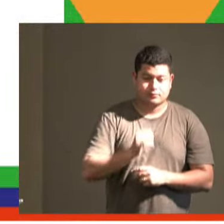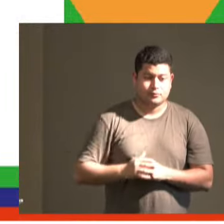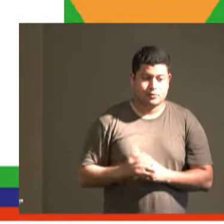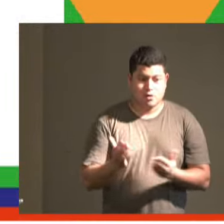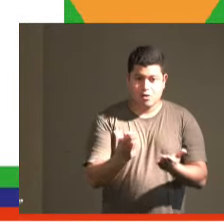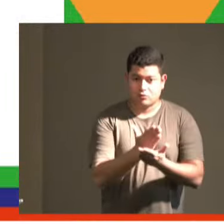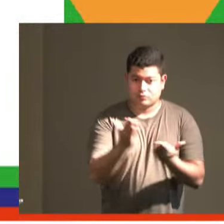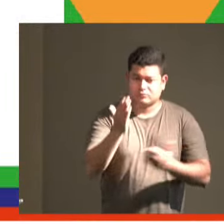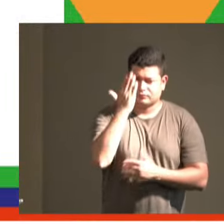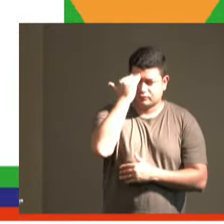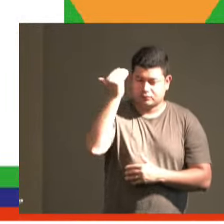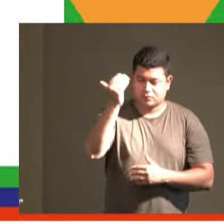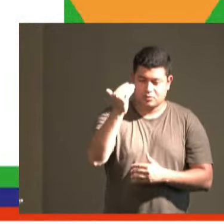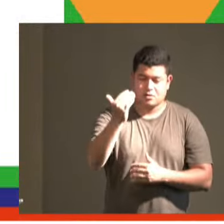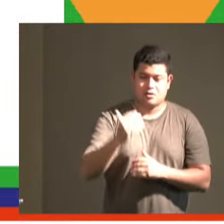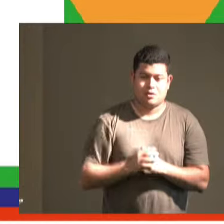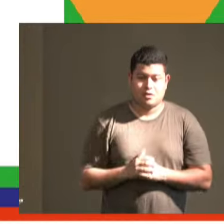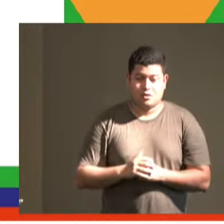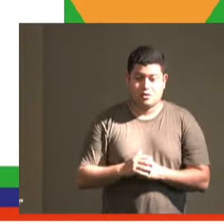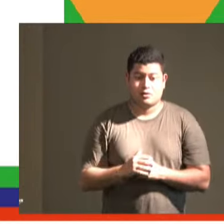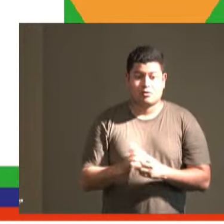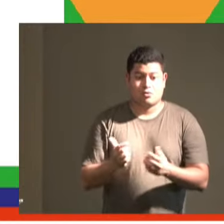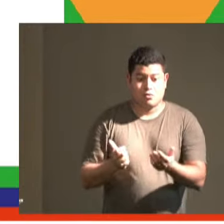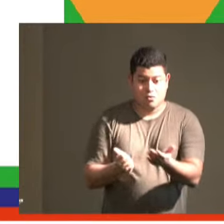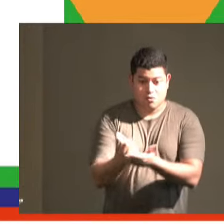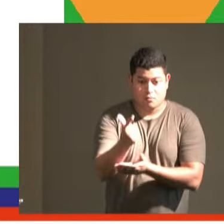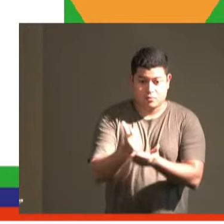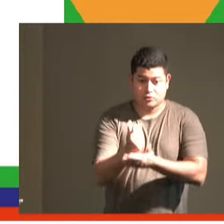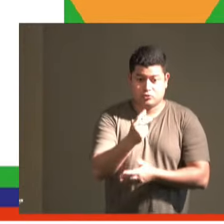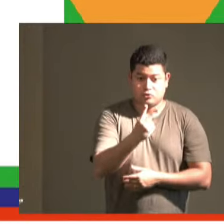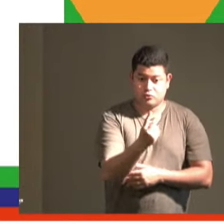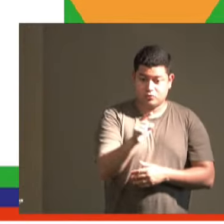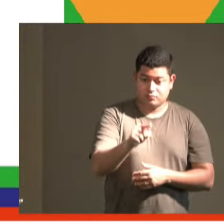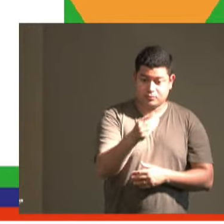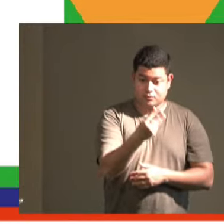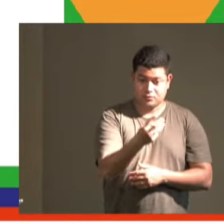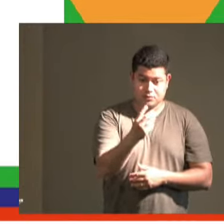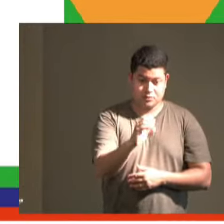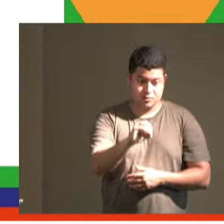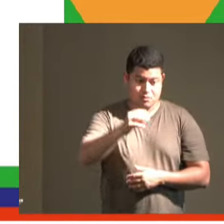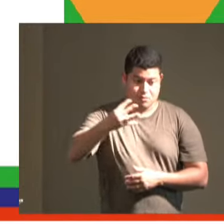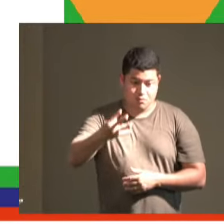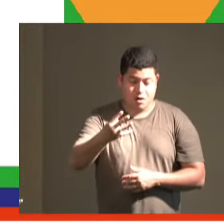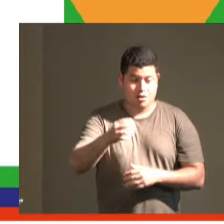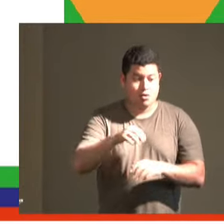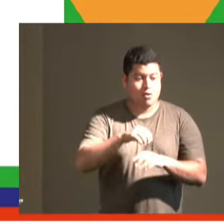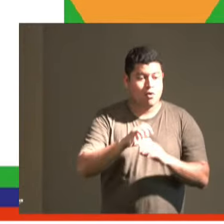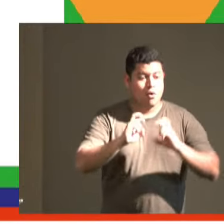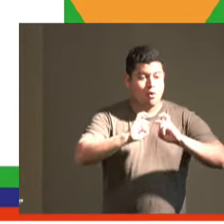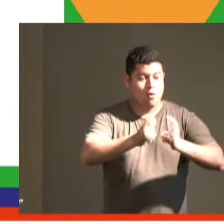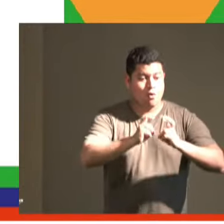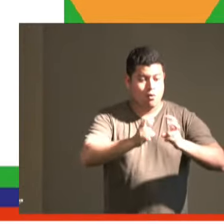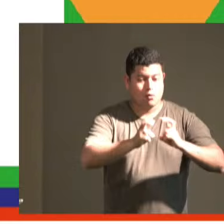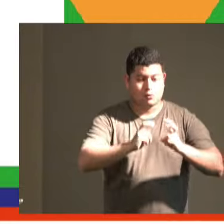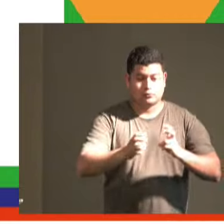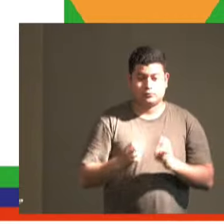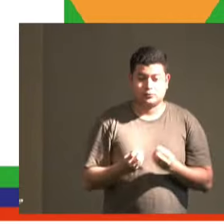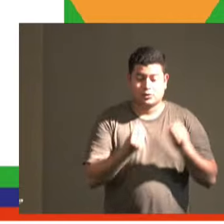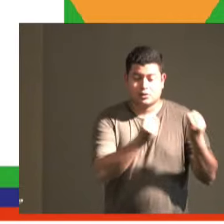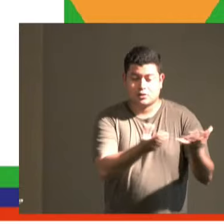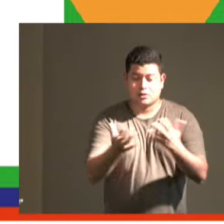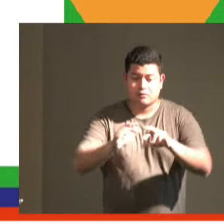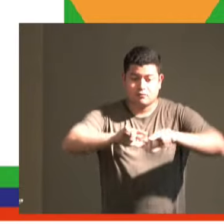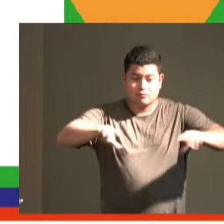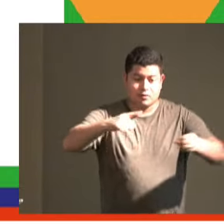emblemáticos, foram adquiridos 2.304 ônibus escolares acessíveis e entregues aos municípios para o transporte de alunos